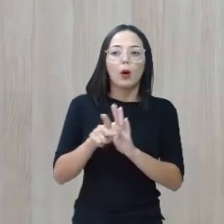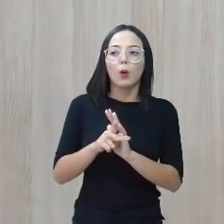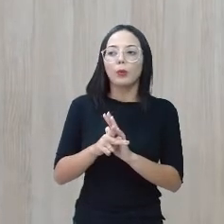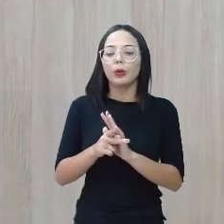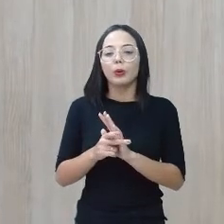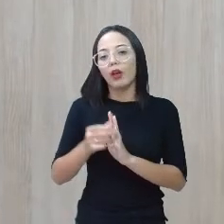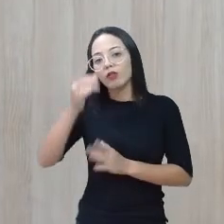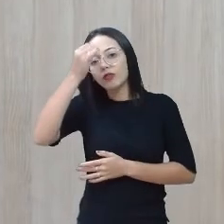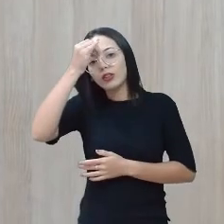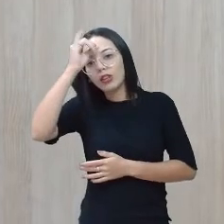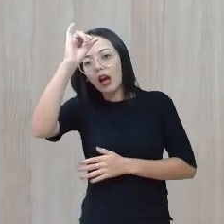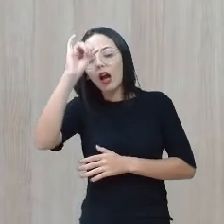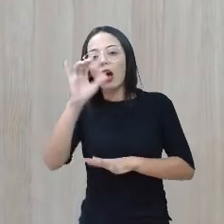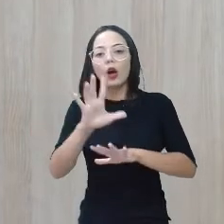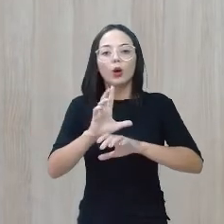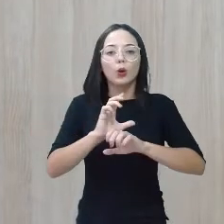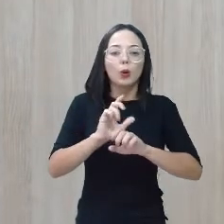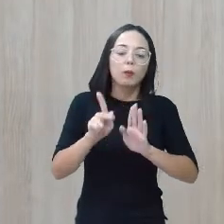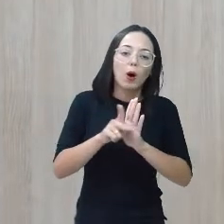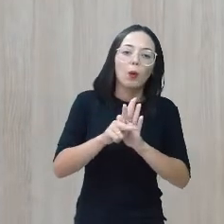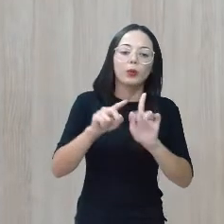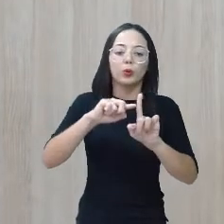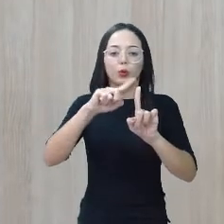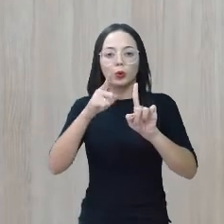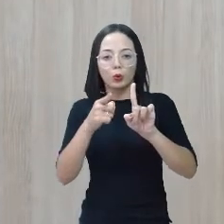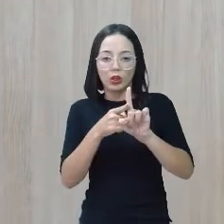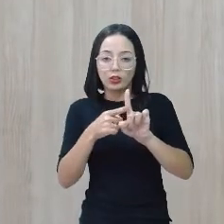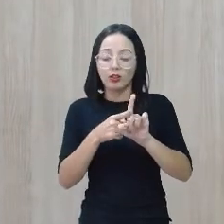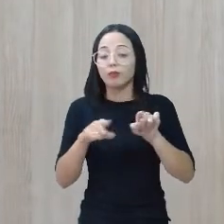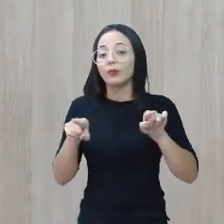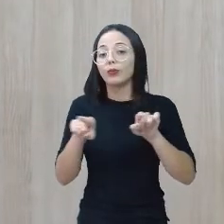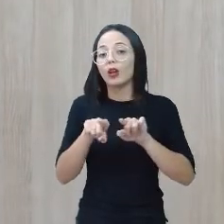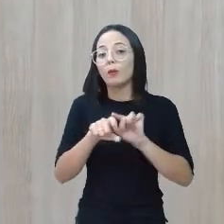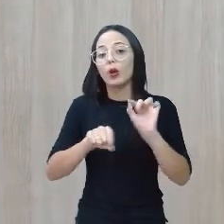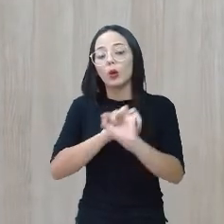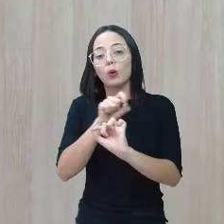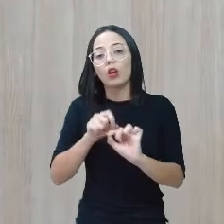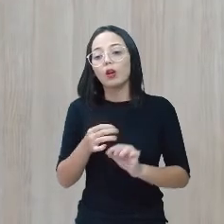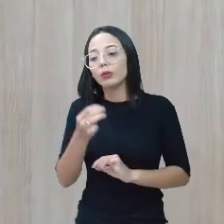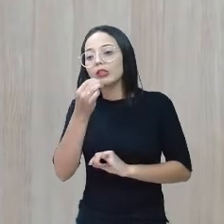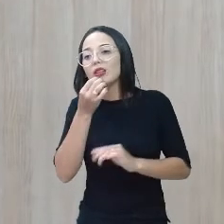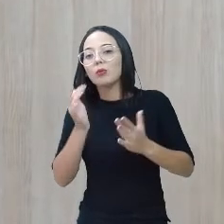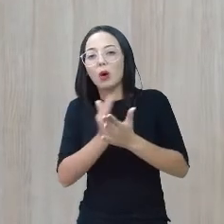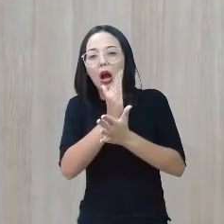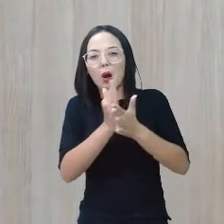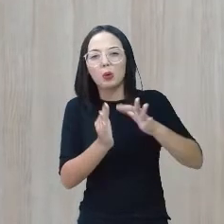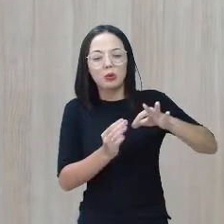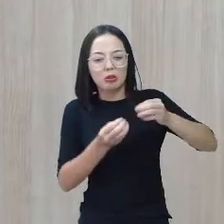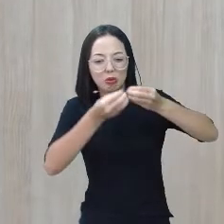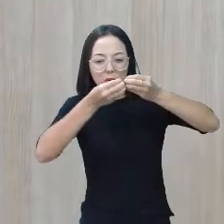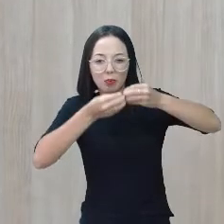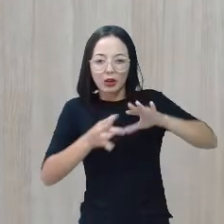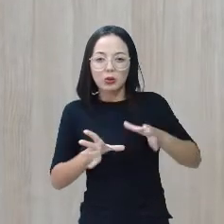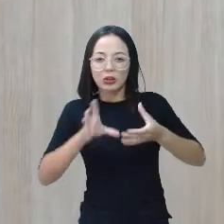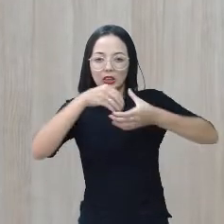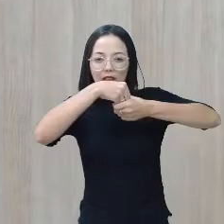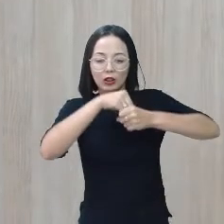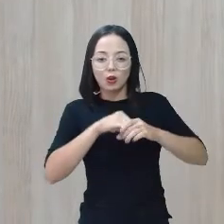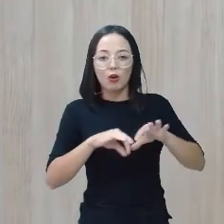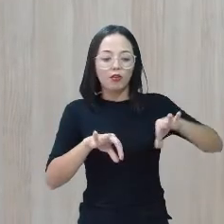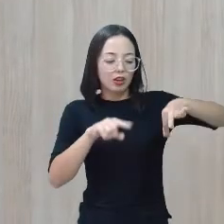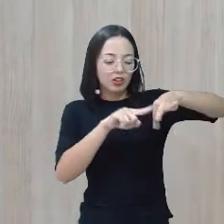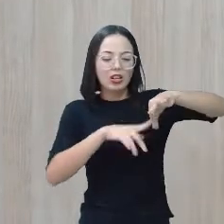nos prevenir realmente contra a gravidez, ele também causa algumas lesões, né? Às vezes de